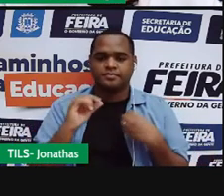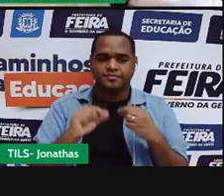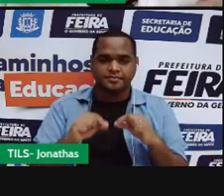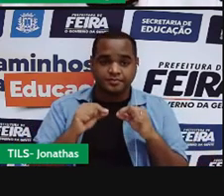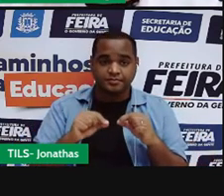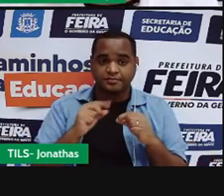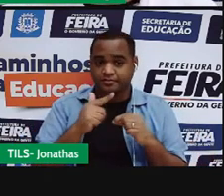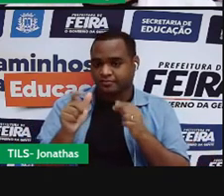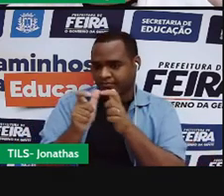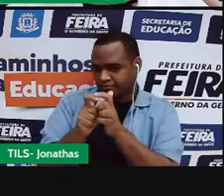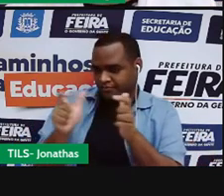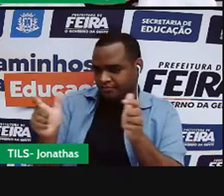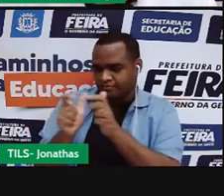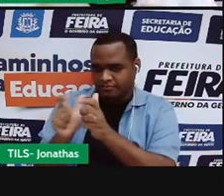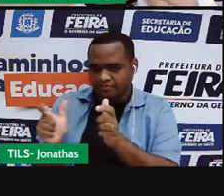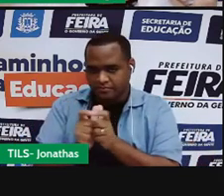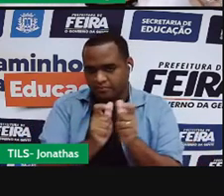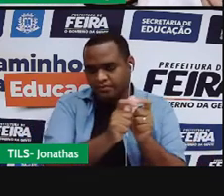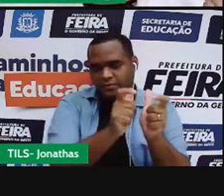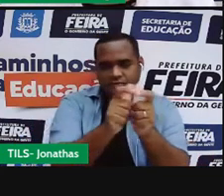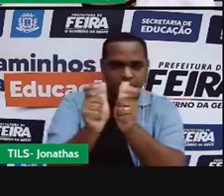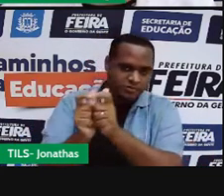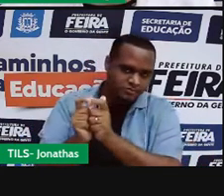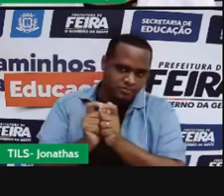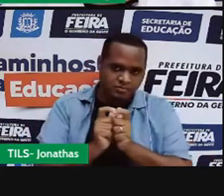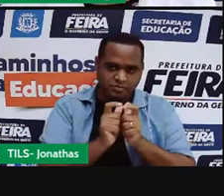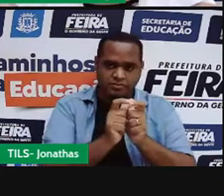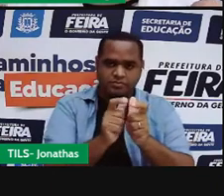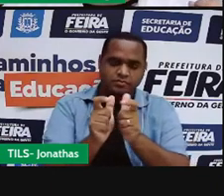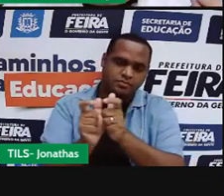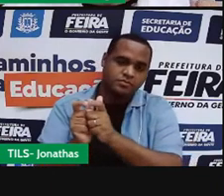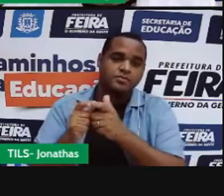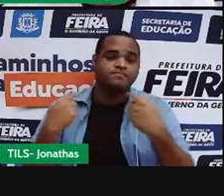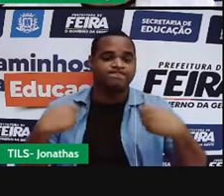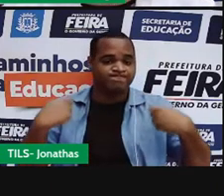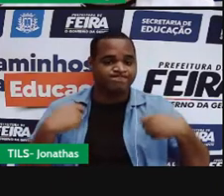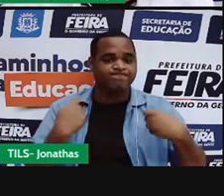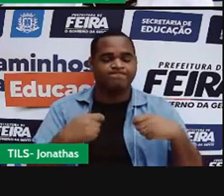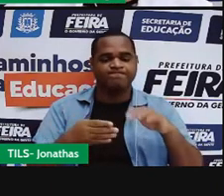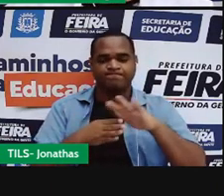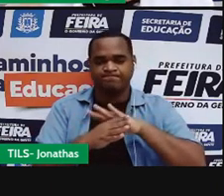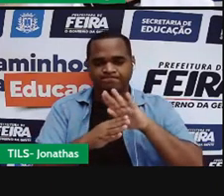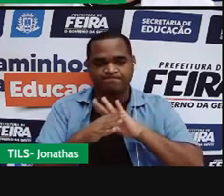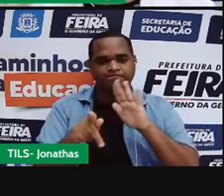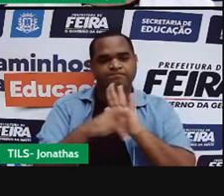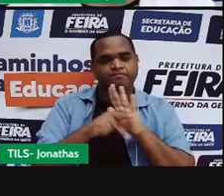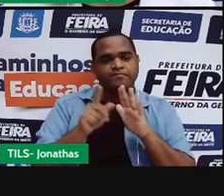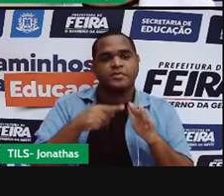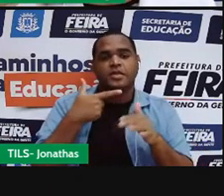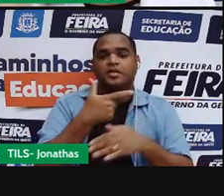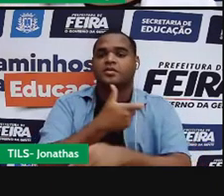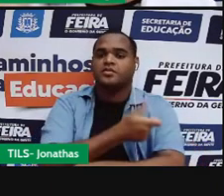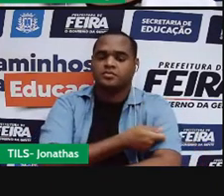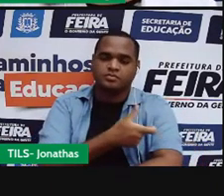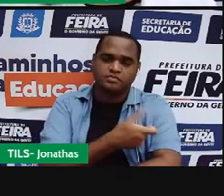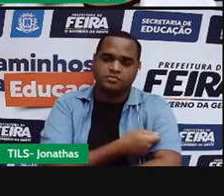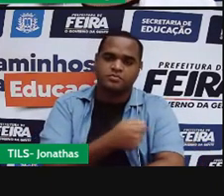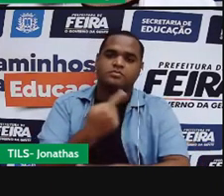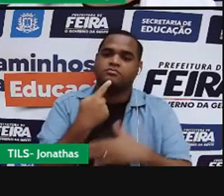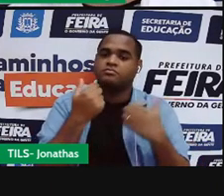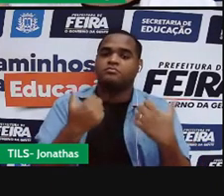então aumenta-se a força-tarefa, aumenta o número de voluntários que querem participar. Então, isso tudo fez com que a vacina para